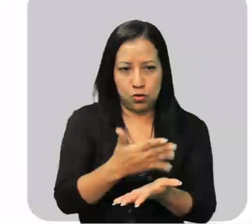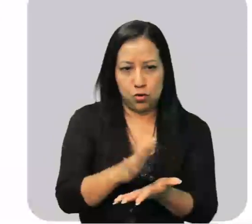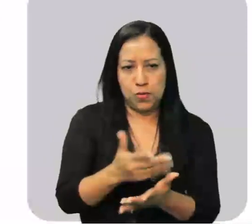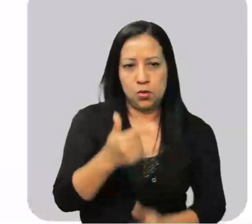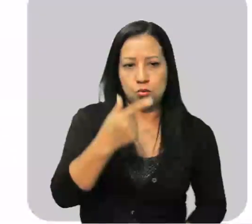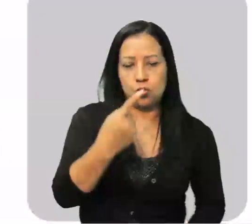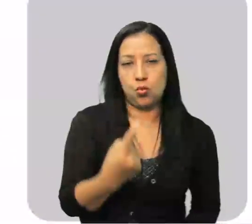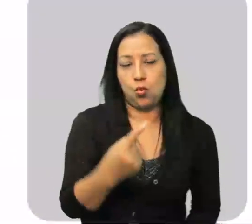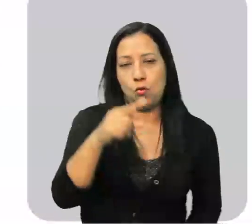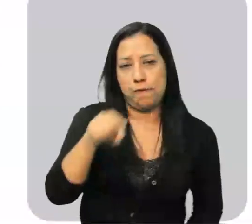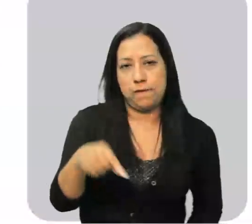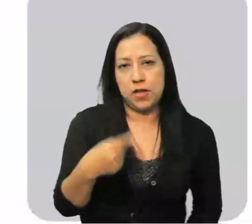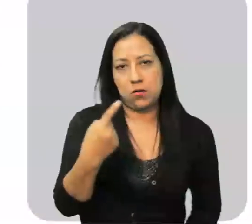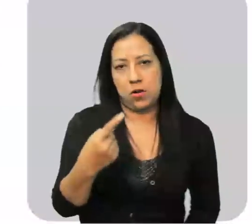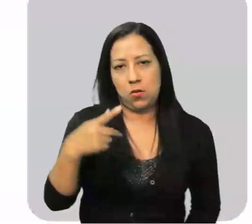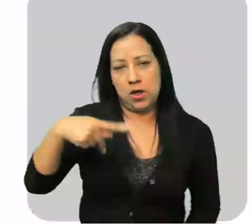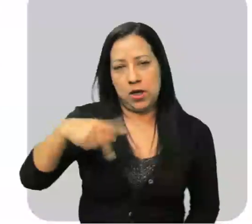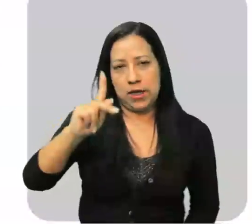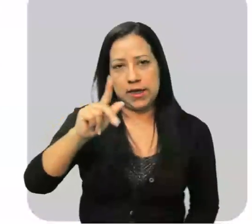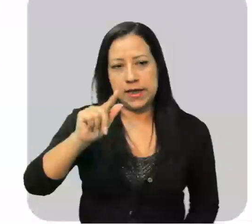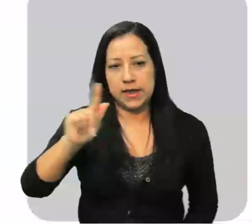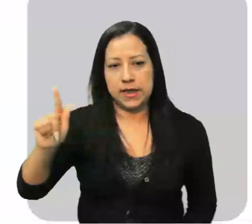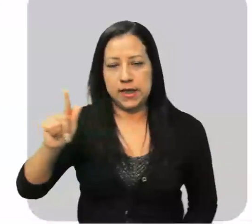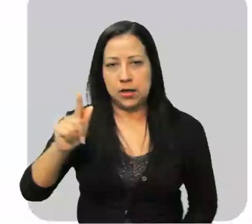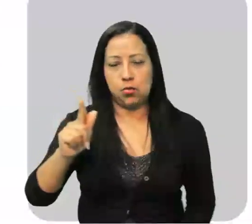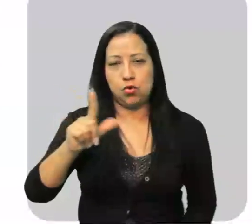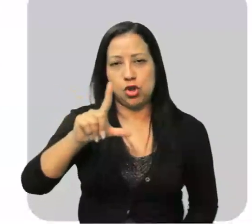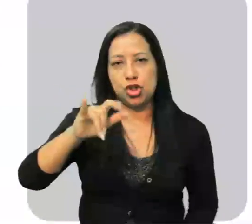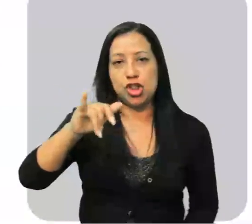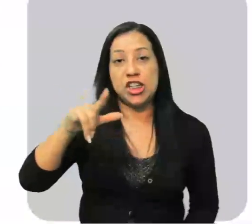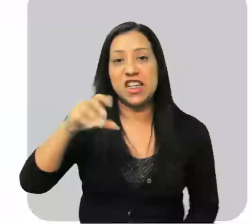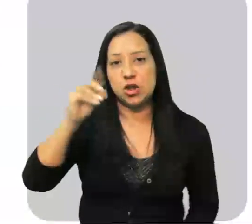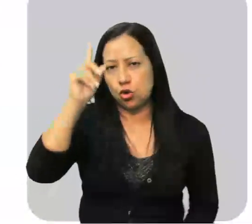1 quilo de lixo por dia.